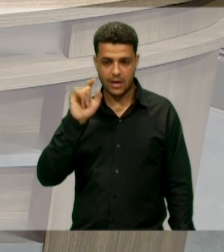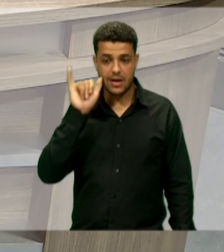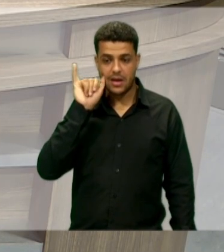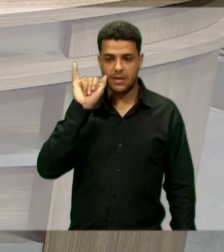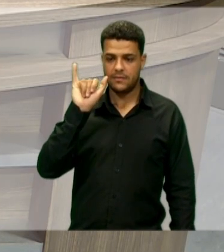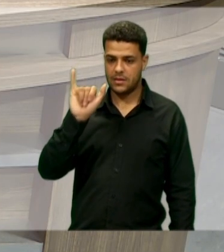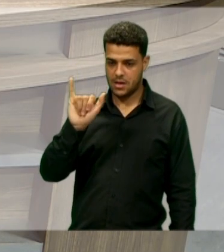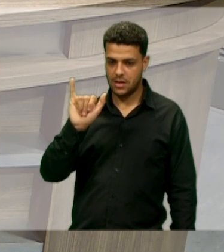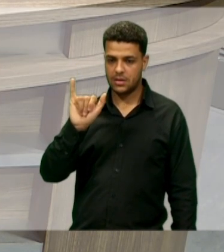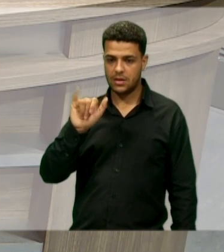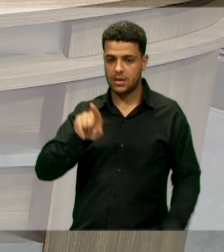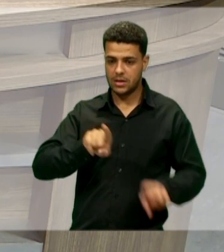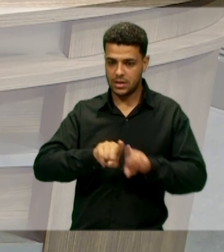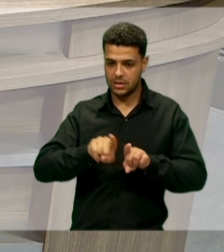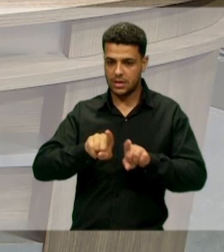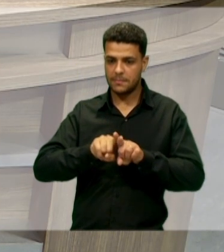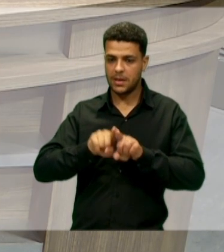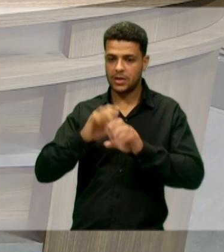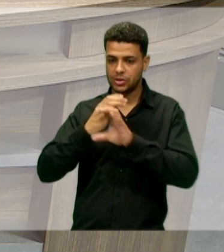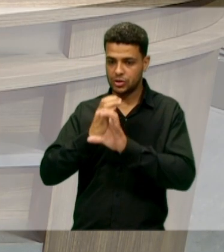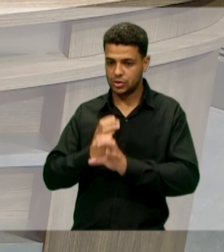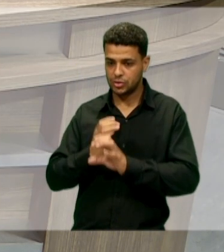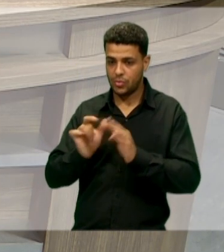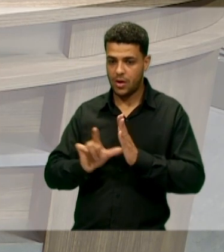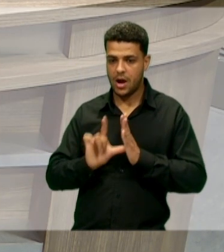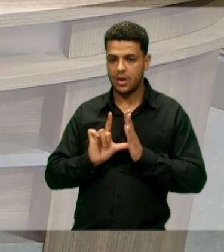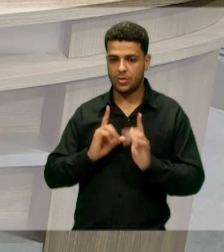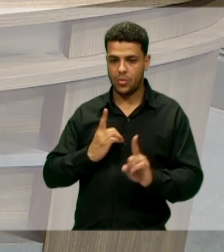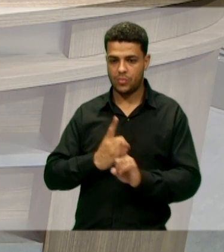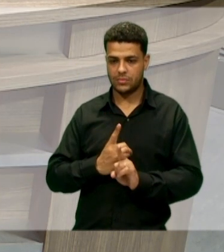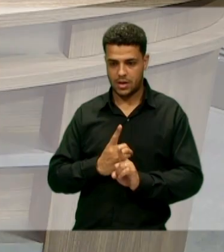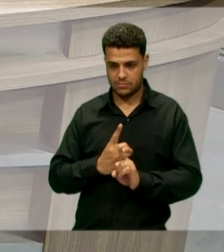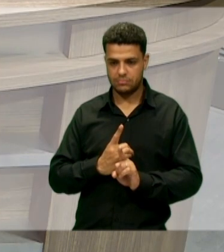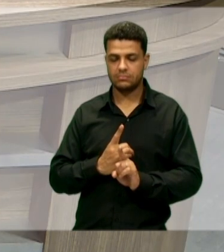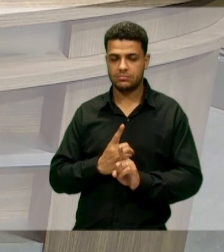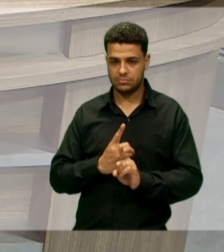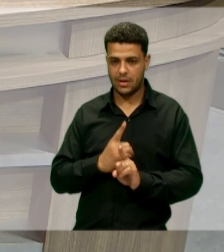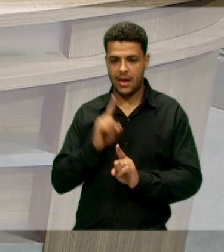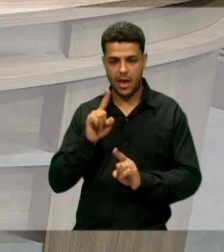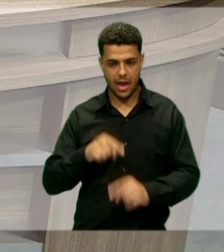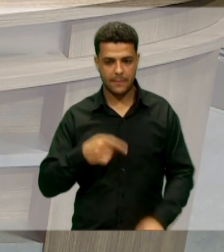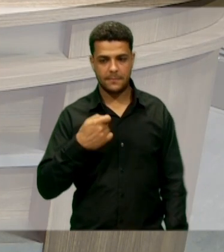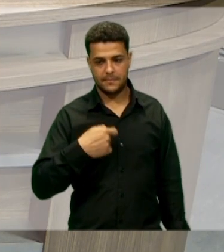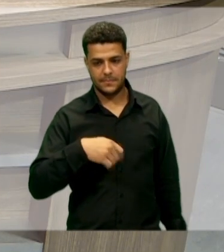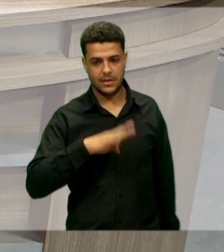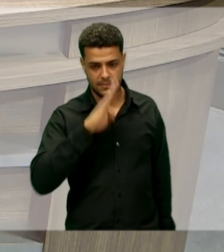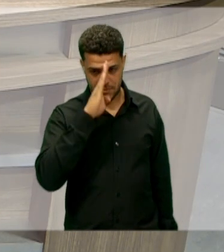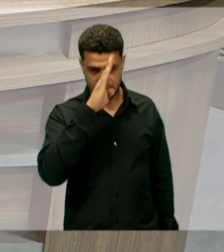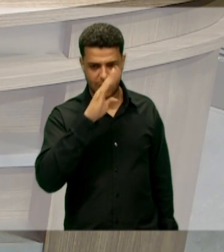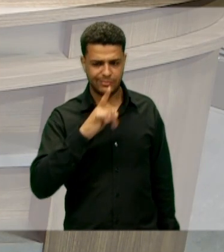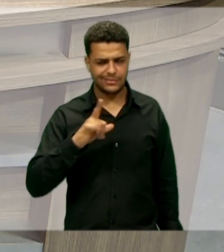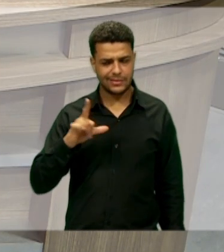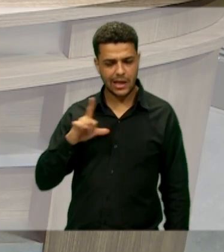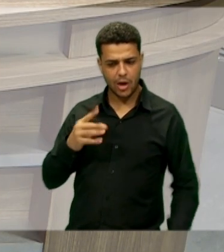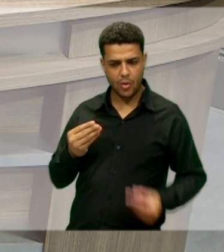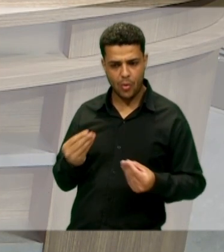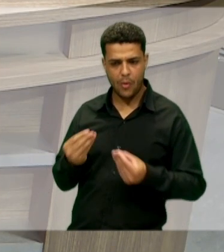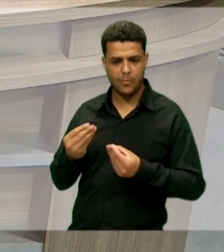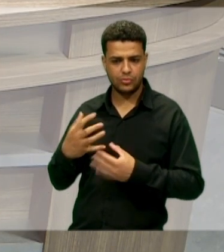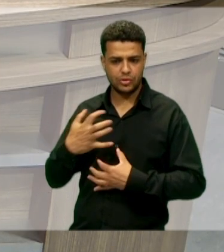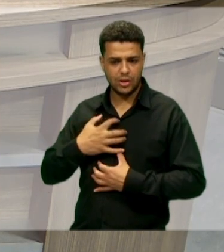Prevenção e diagnóstico precoce. É o ideal. É o ideal. Existe forma de se